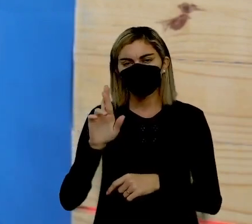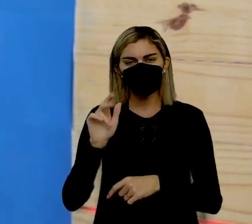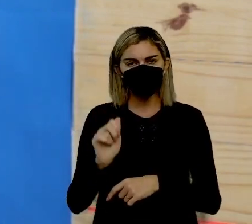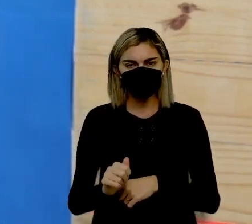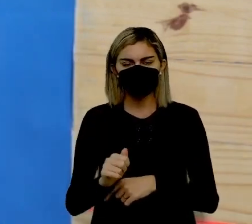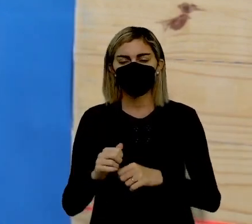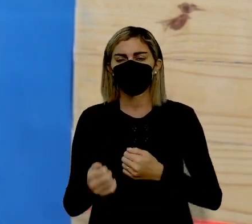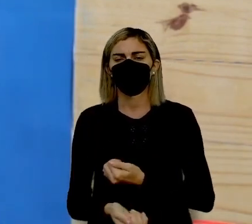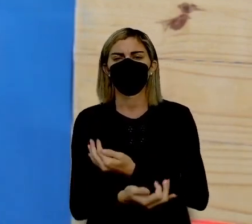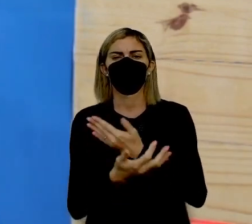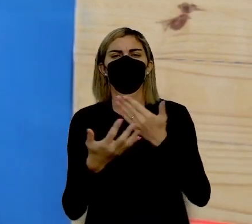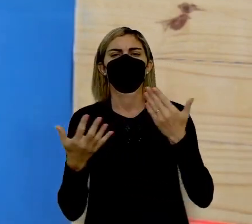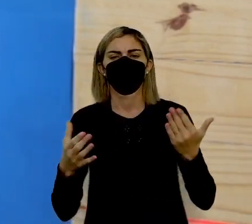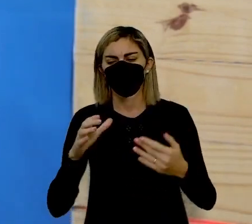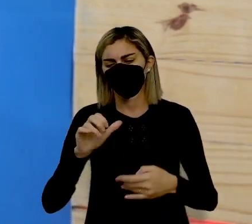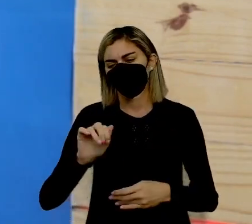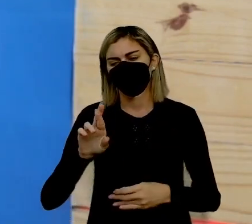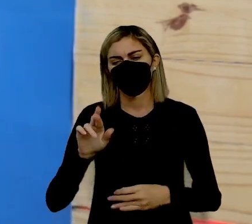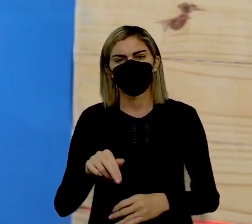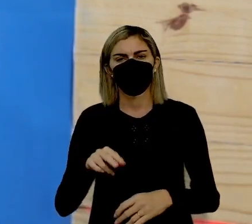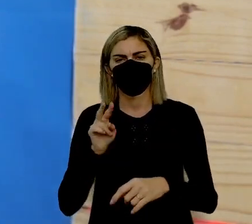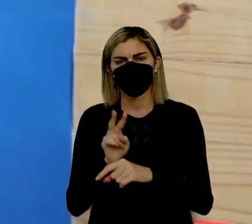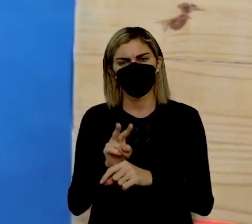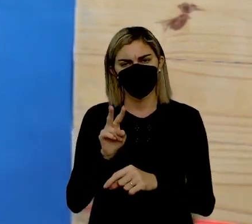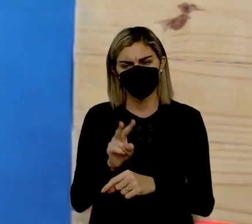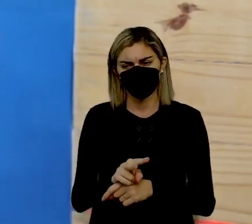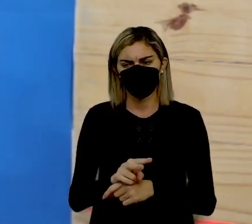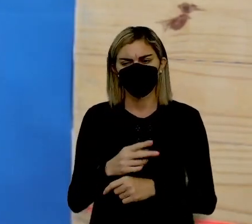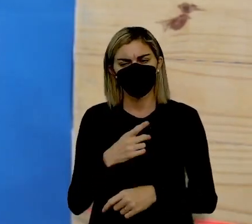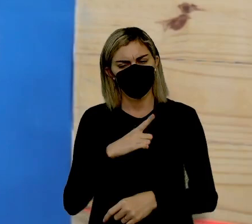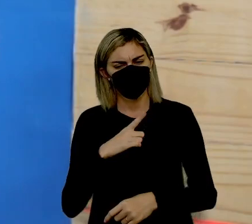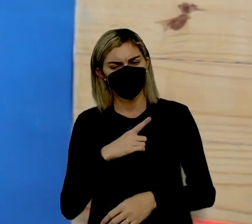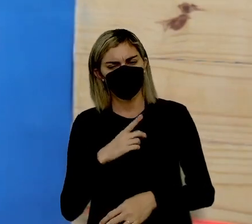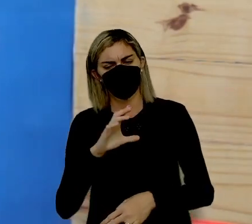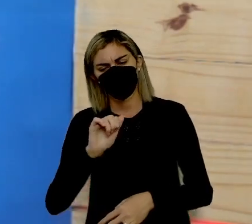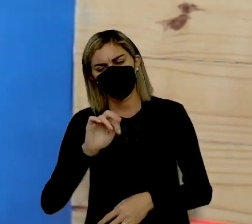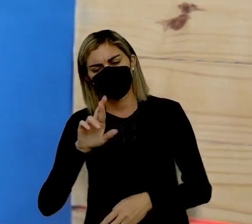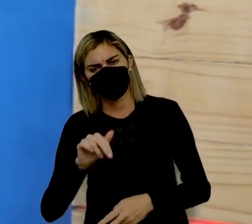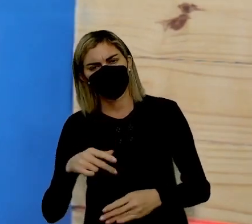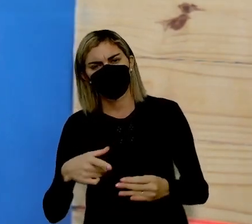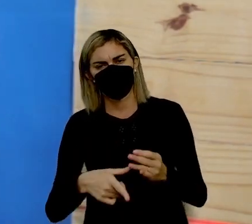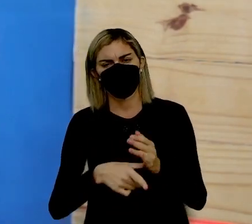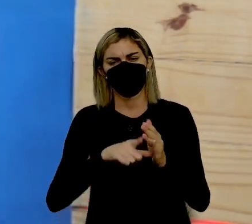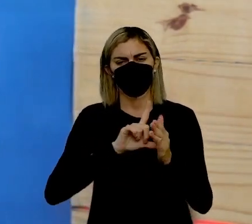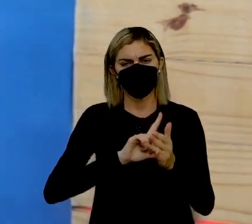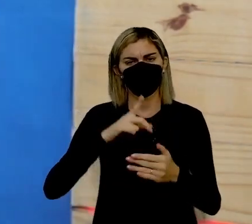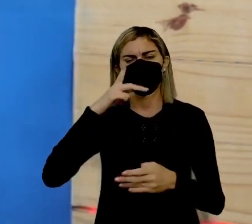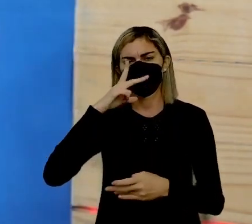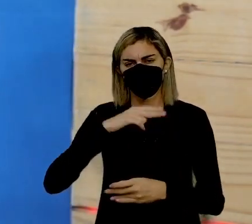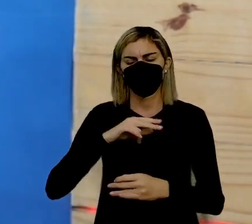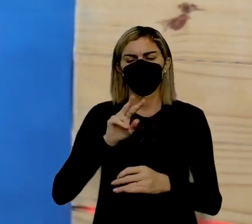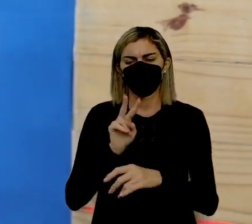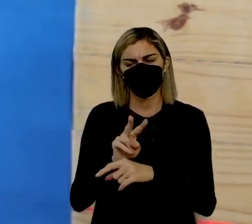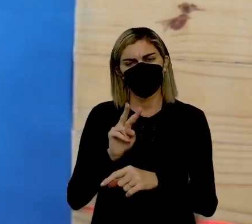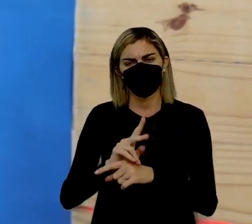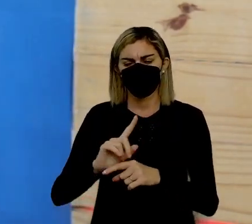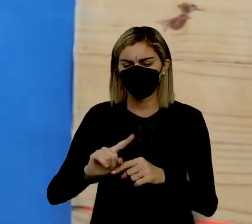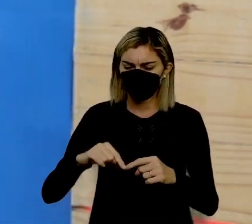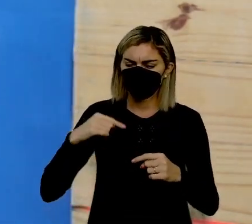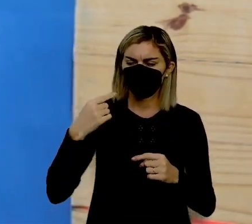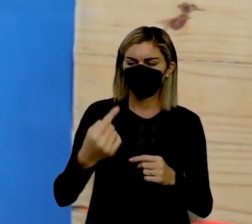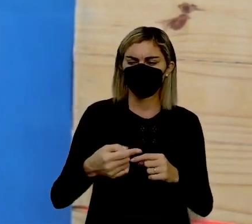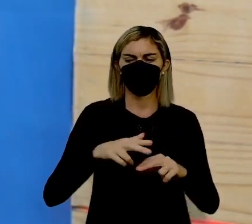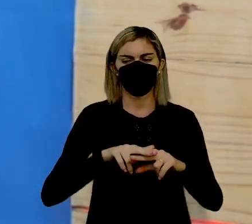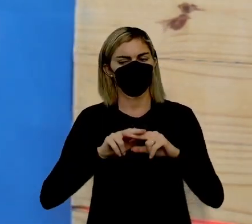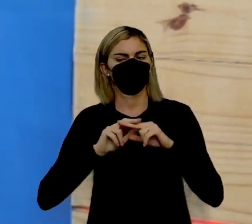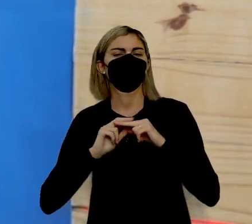A quantidade de carga se conservou. O que tinha de carga antes é o mesmo que tem de carga depois. Por isso que é o princípio